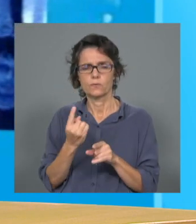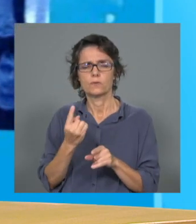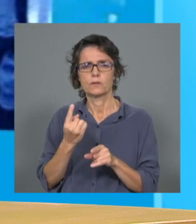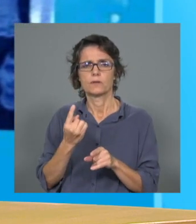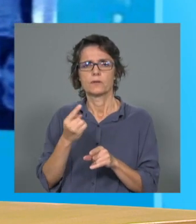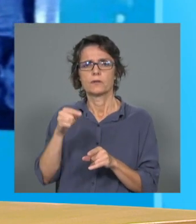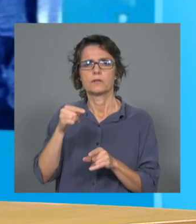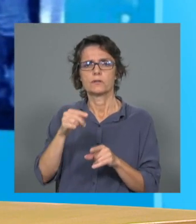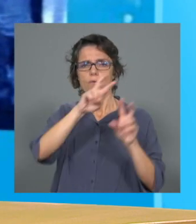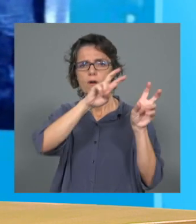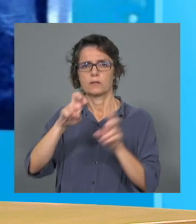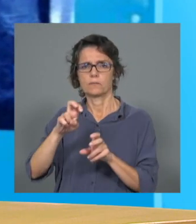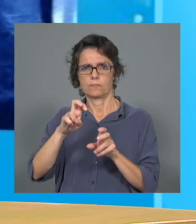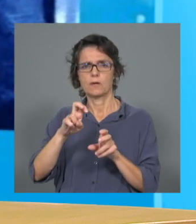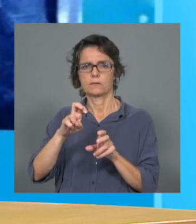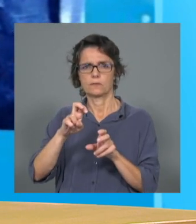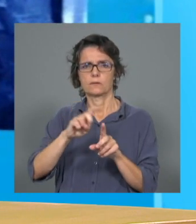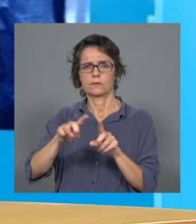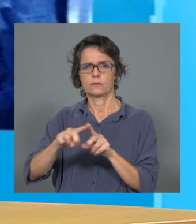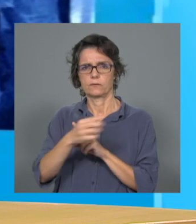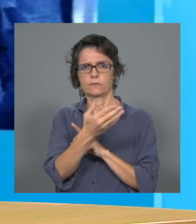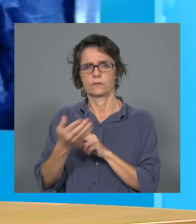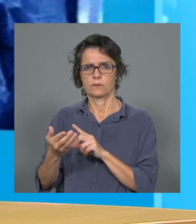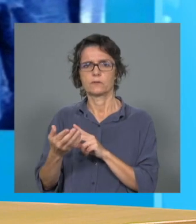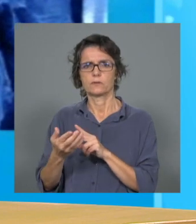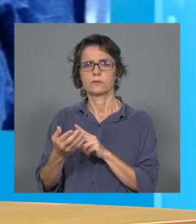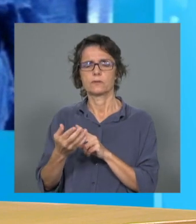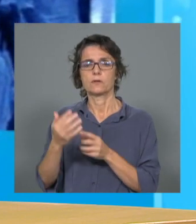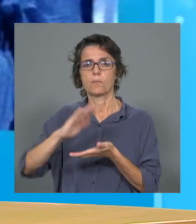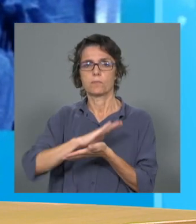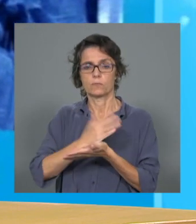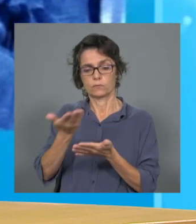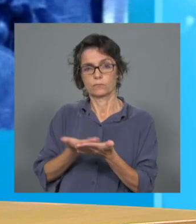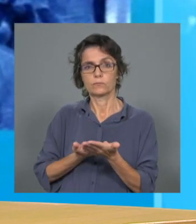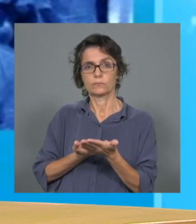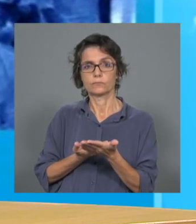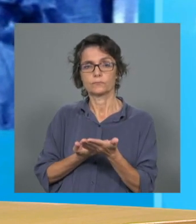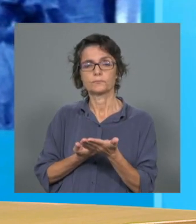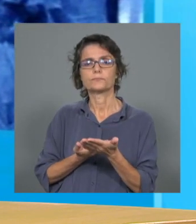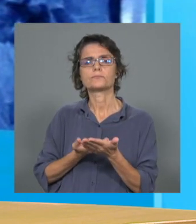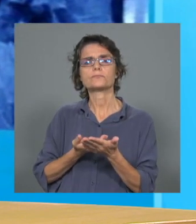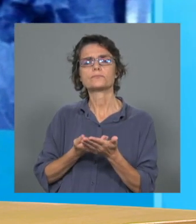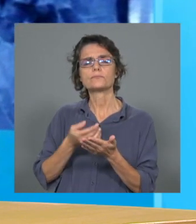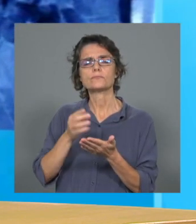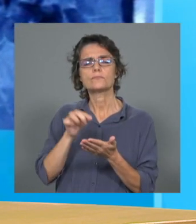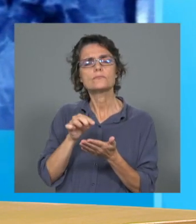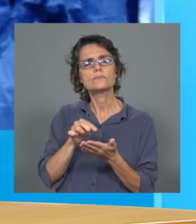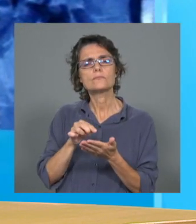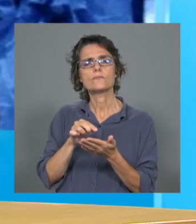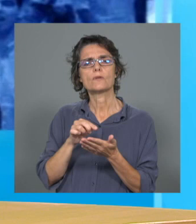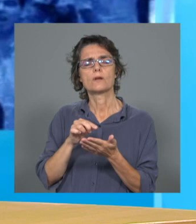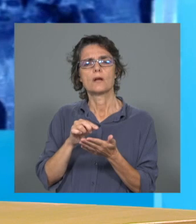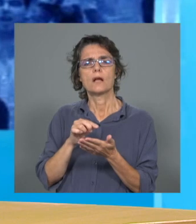as próprias temáticas que foram abordadas na Voz da Fátima, sobretudo nos editoriais, foram abordagens